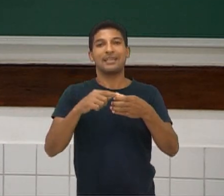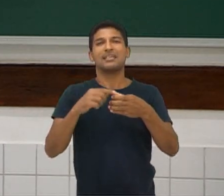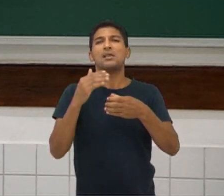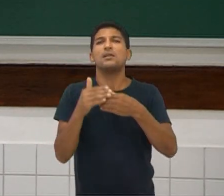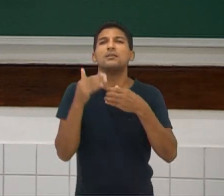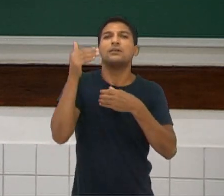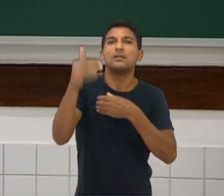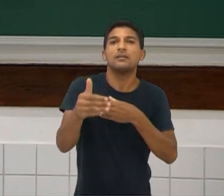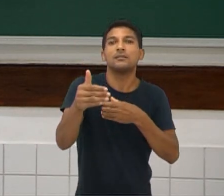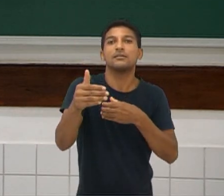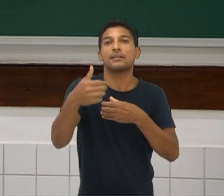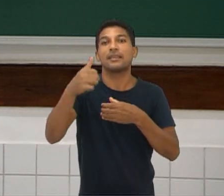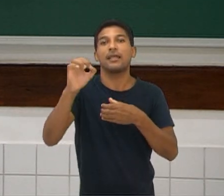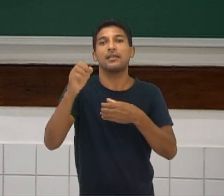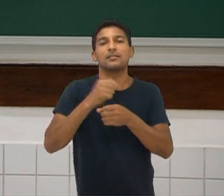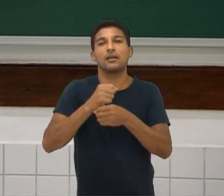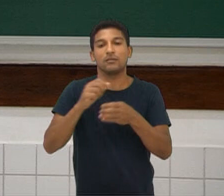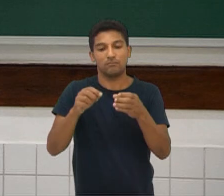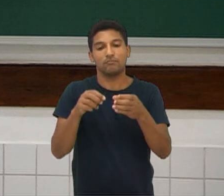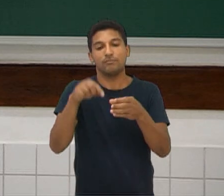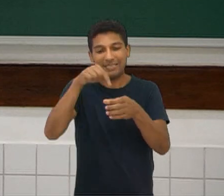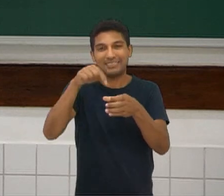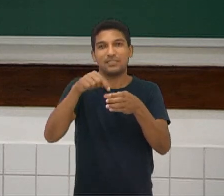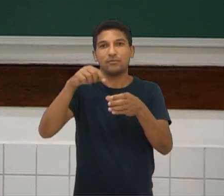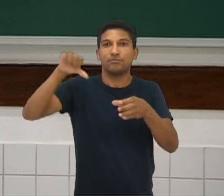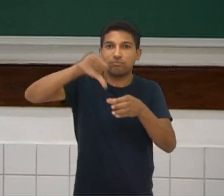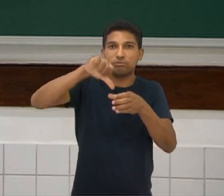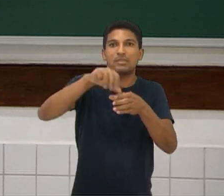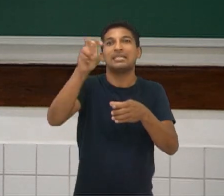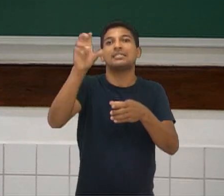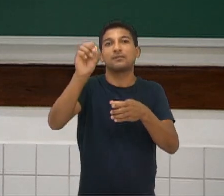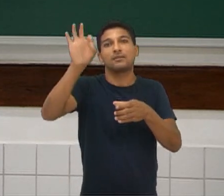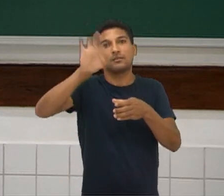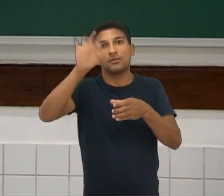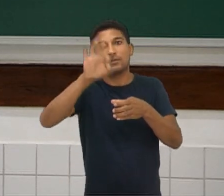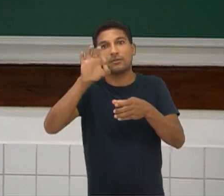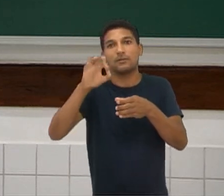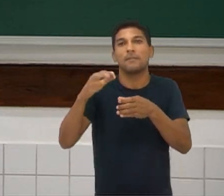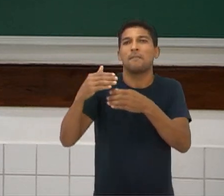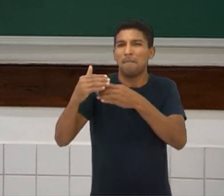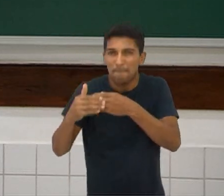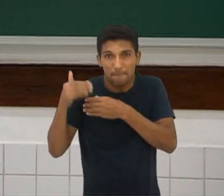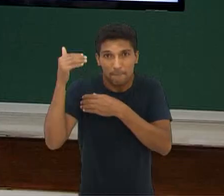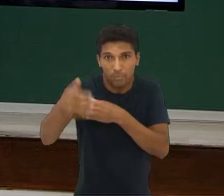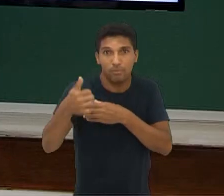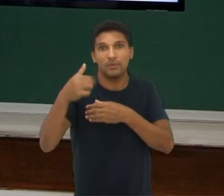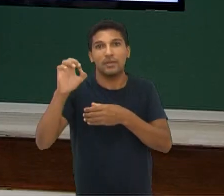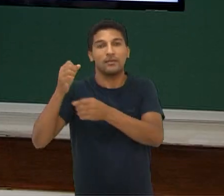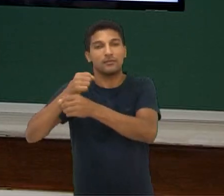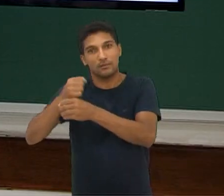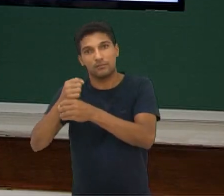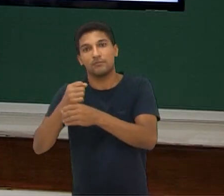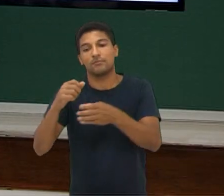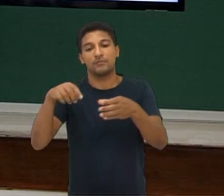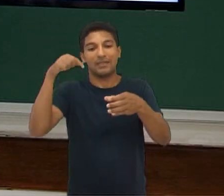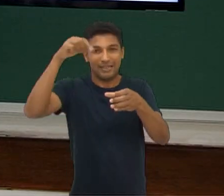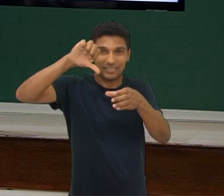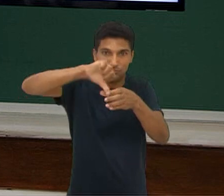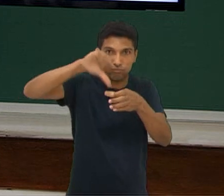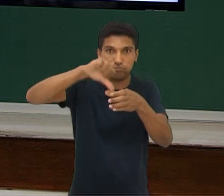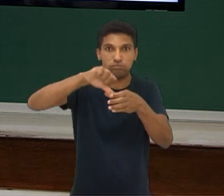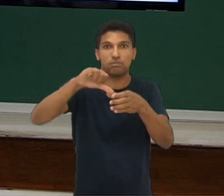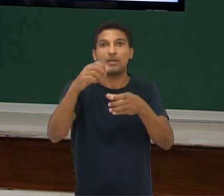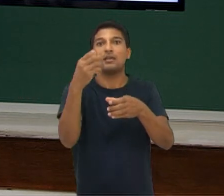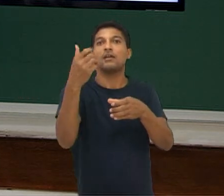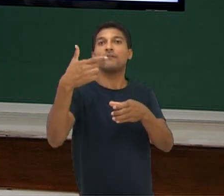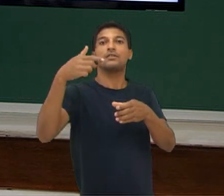eu vou ter 50% dessa amostra. Vai passar mais 10 anos, eu vou ter 25%. Vai